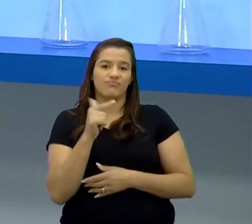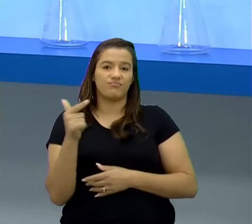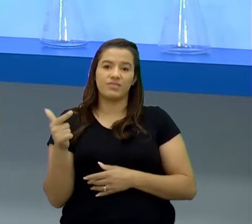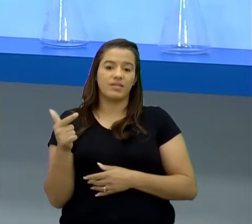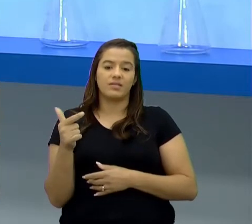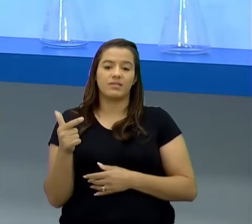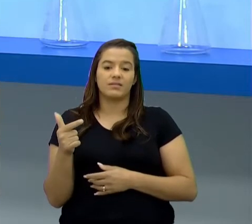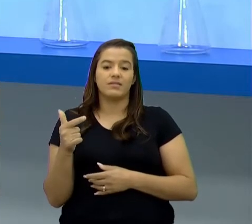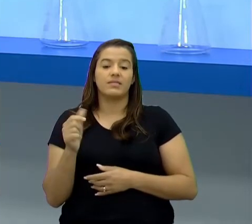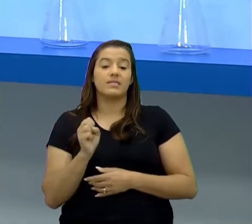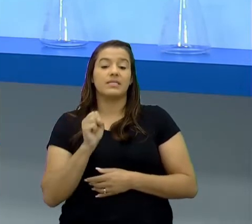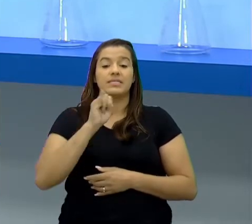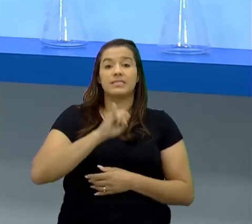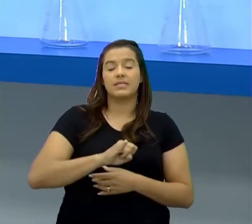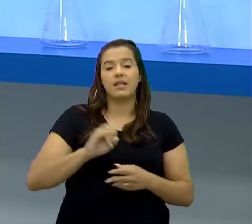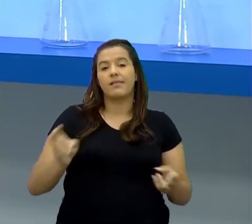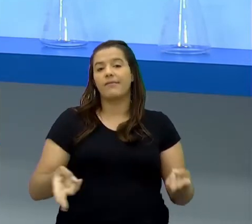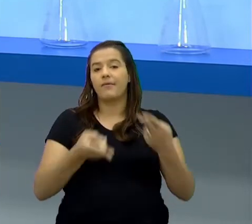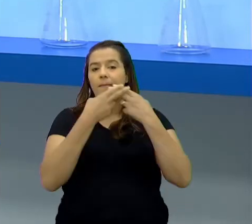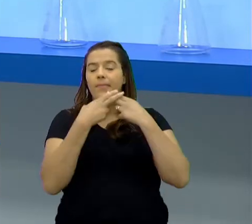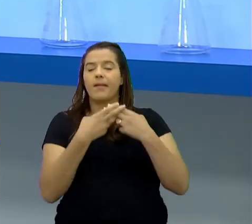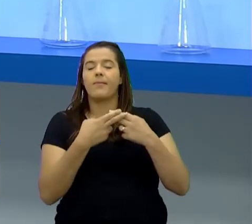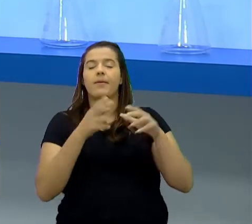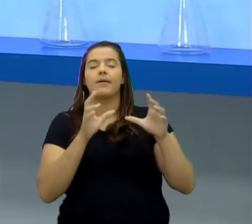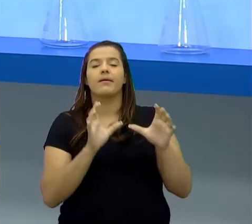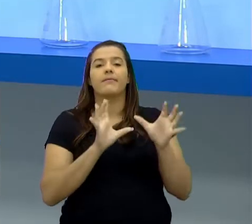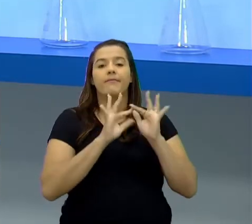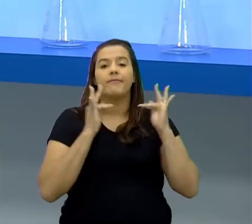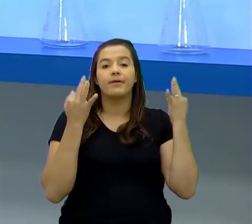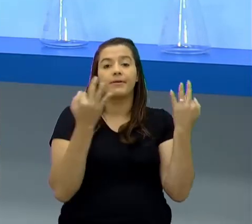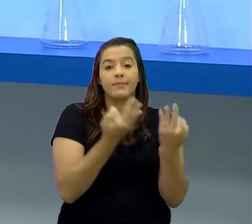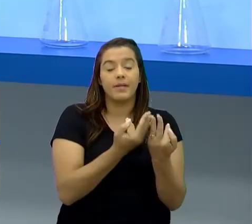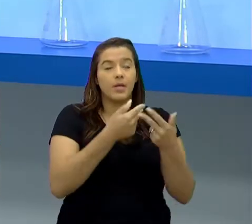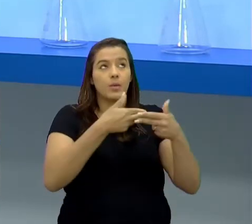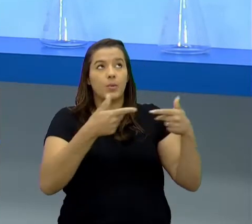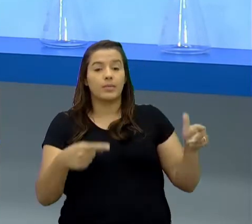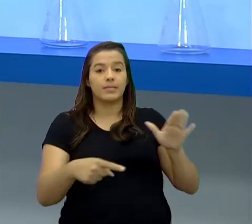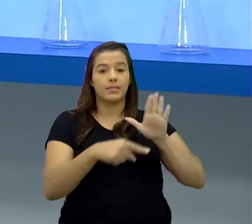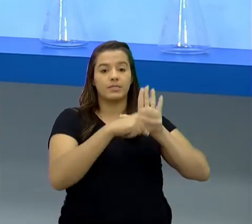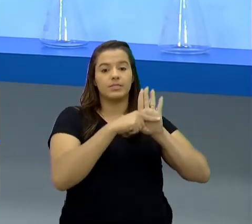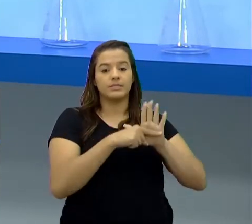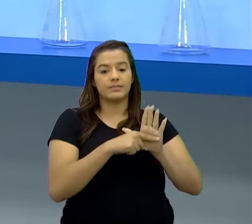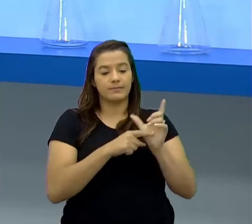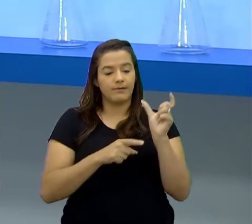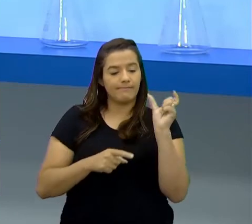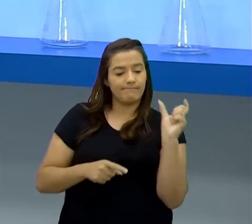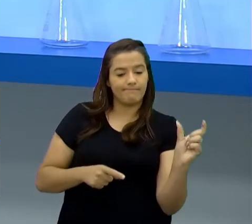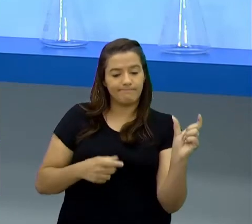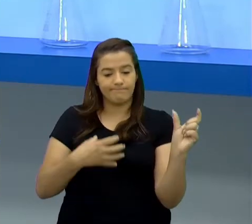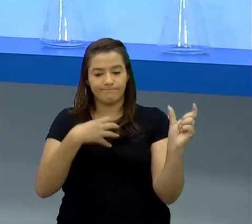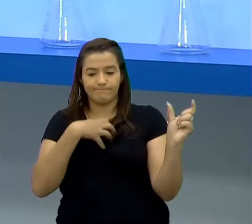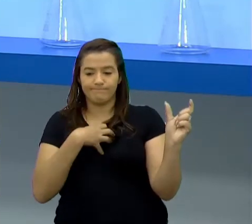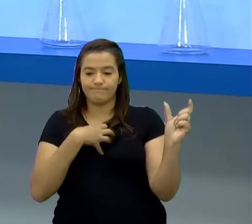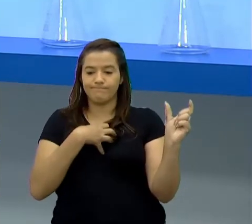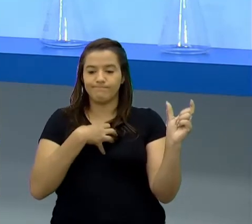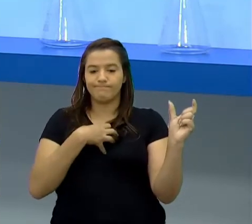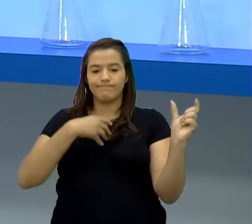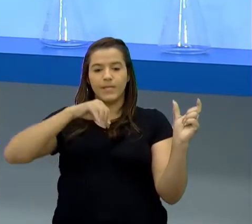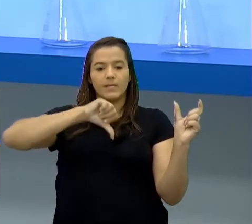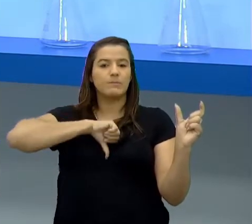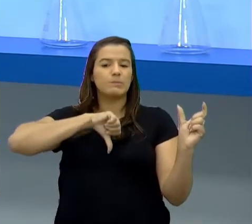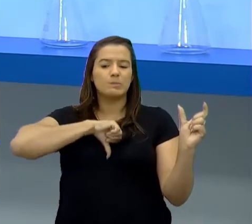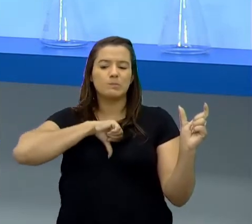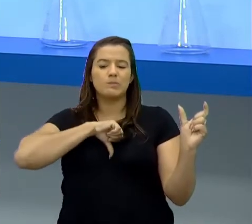Se a pessoa passou por algum trauma familiar, alguma experiência negativa, não no modo assim, experiência negativa, muita